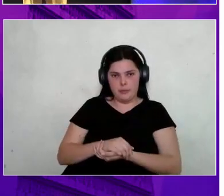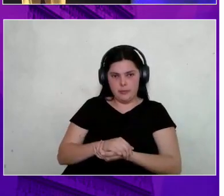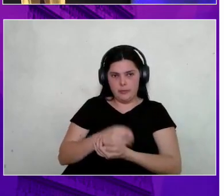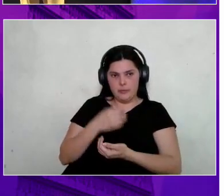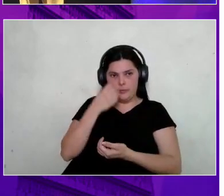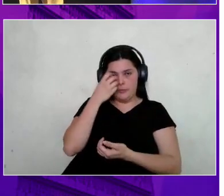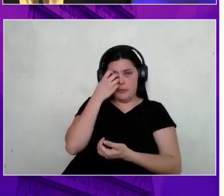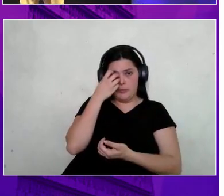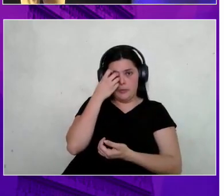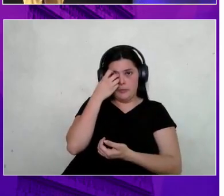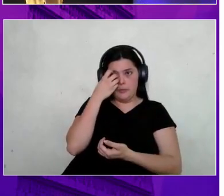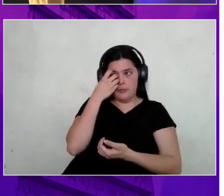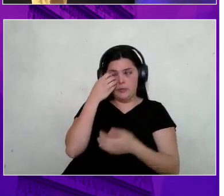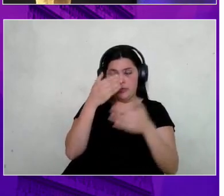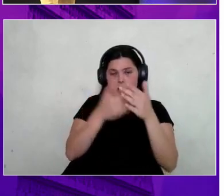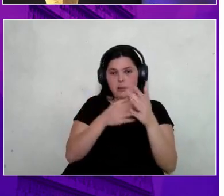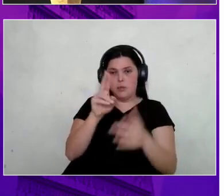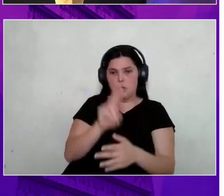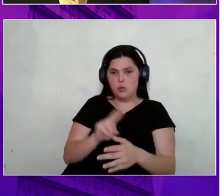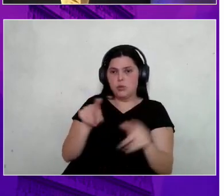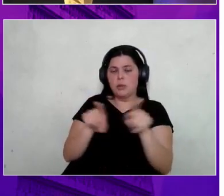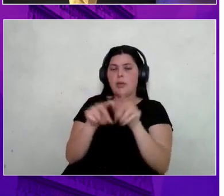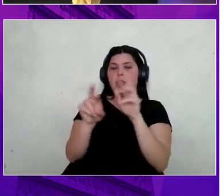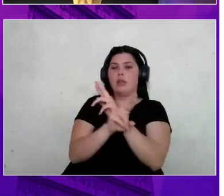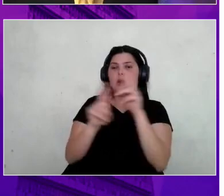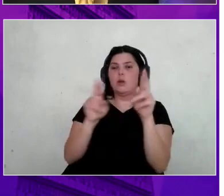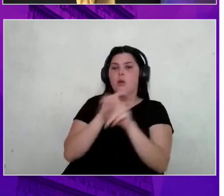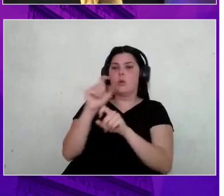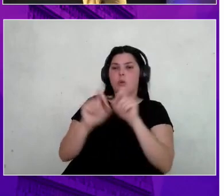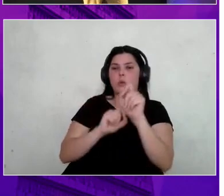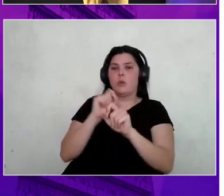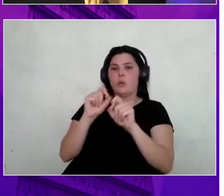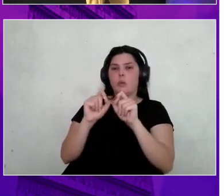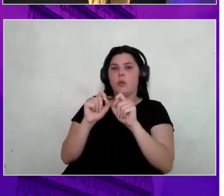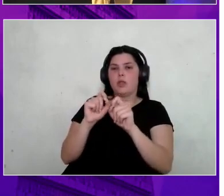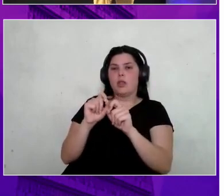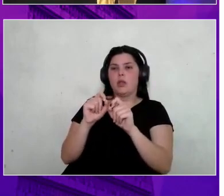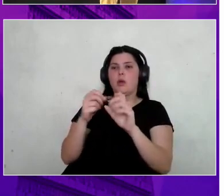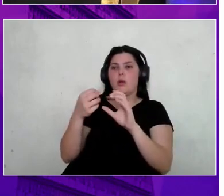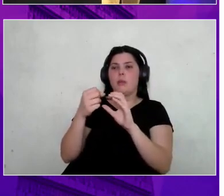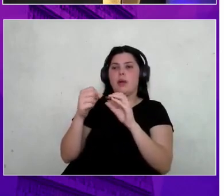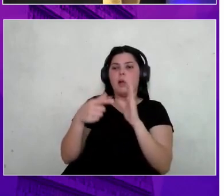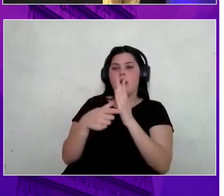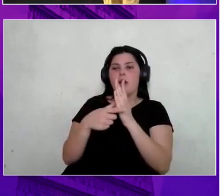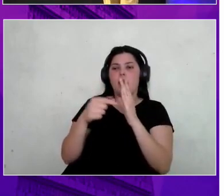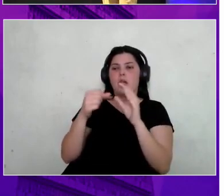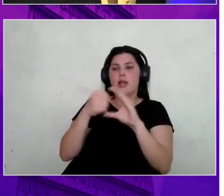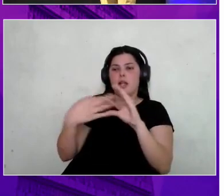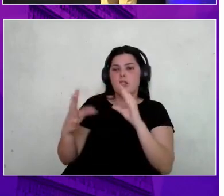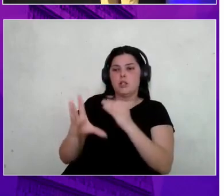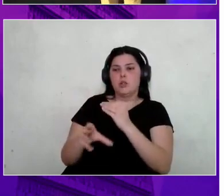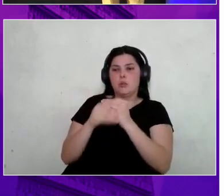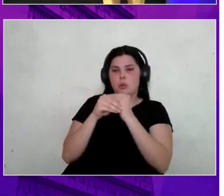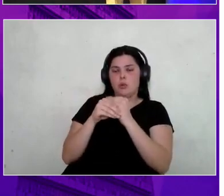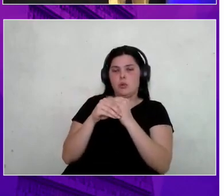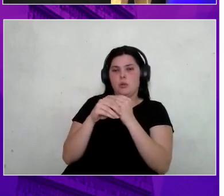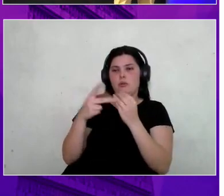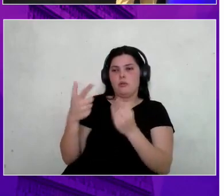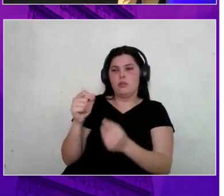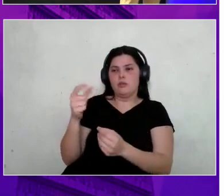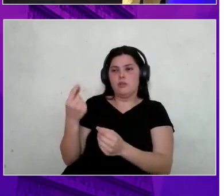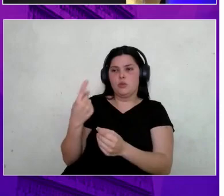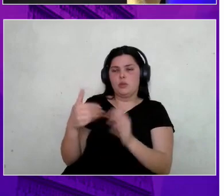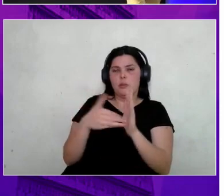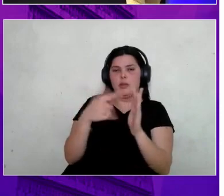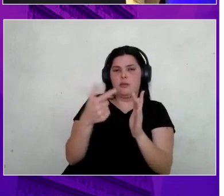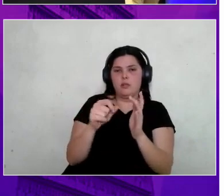Limite de uso está um pouco relacionado com uma feature que a gente adicionou ao longo de 2021, 2022. Então, a gente quis